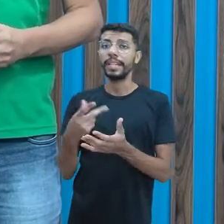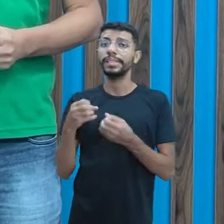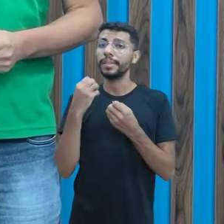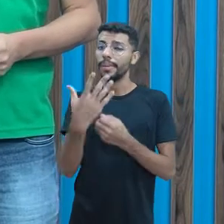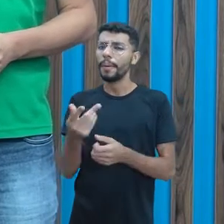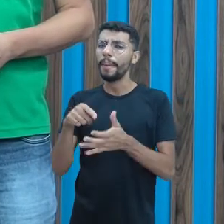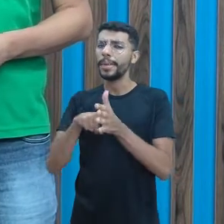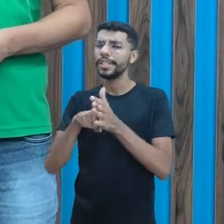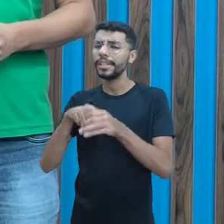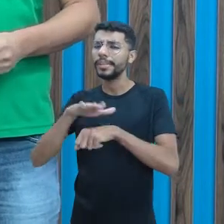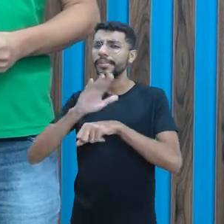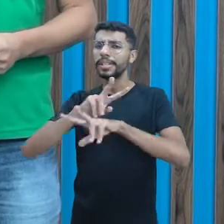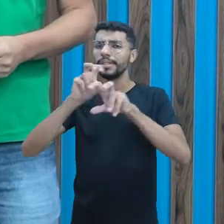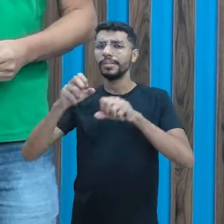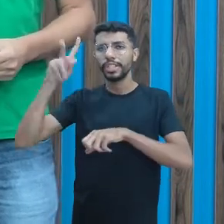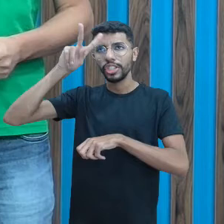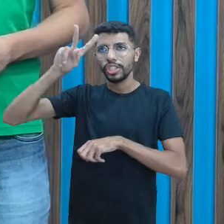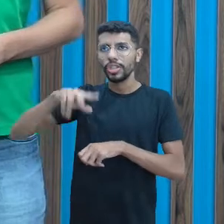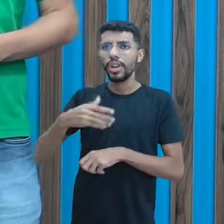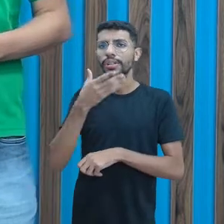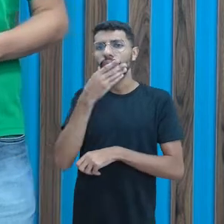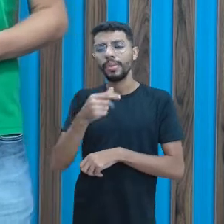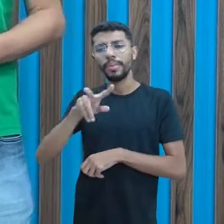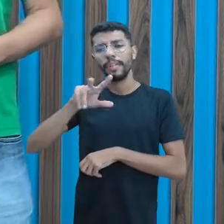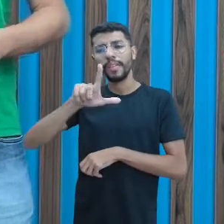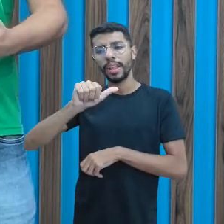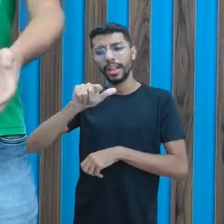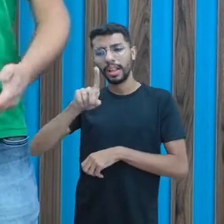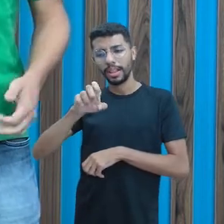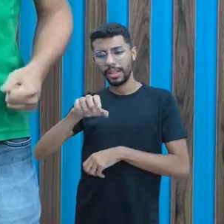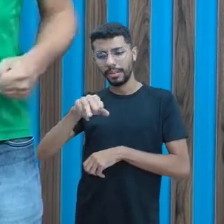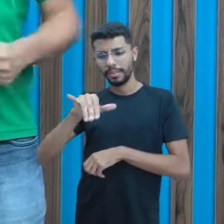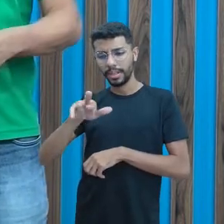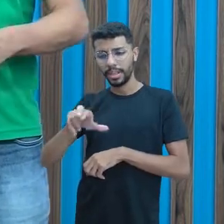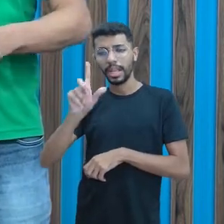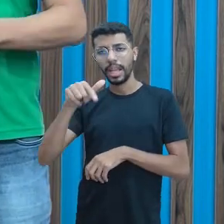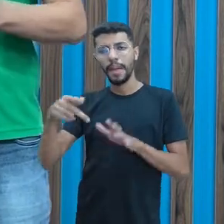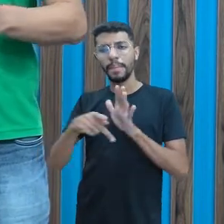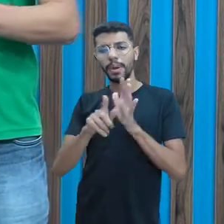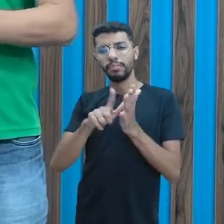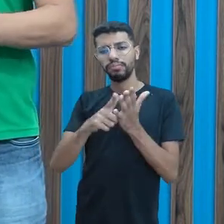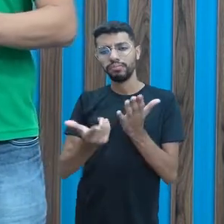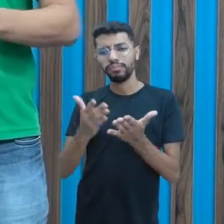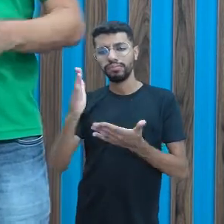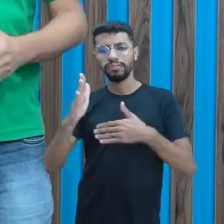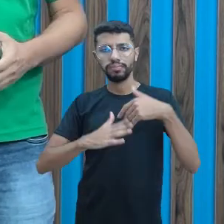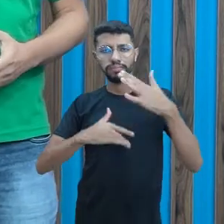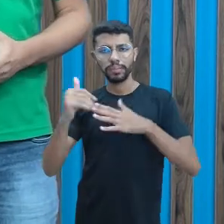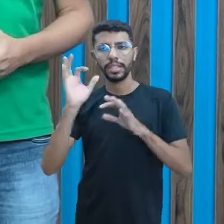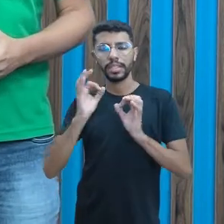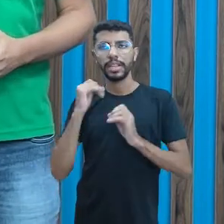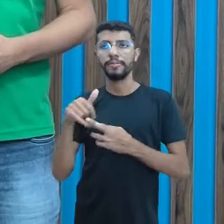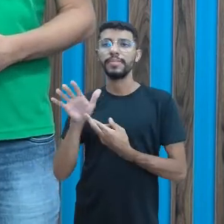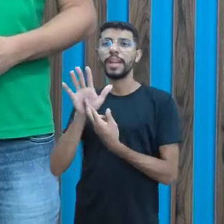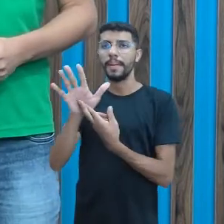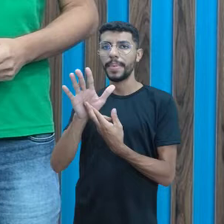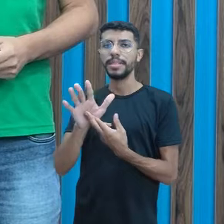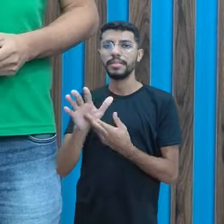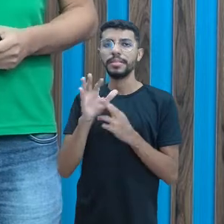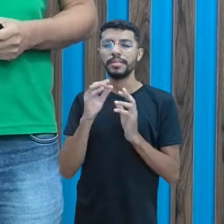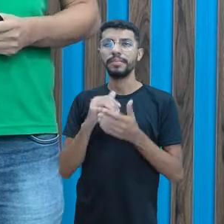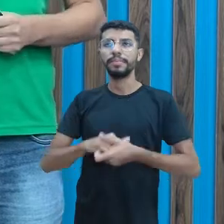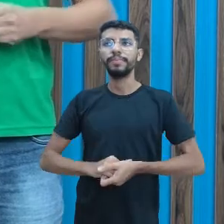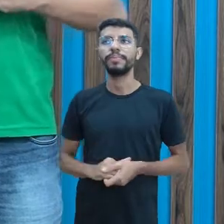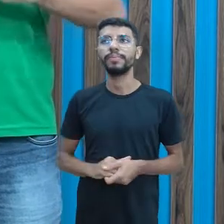Vladimir Herzog, né, um jornalista, né, que, enfim, foi morto pela ditadura e que representa muito essa repressão, tá? Olha